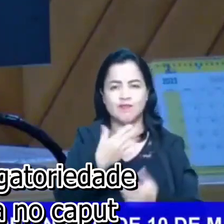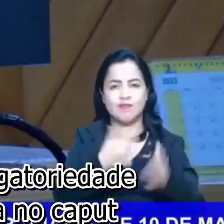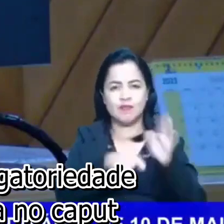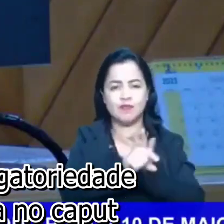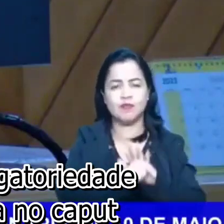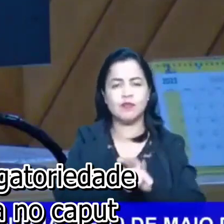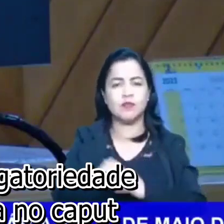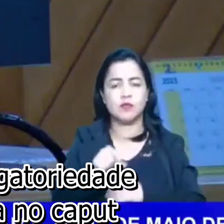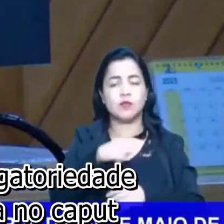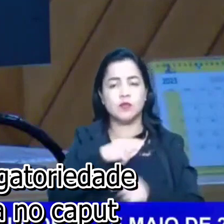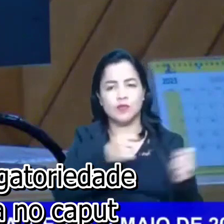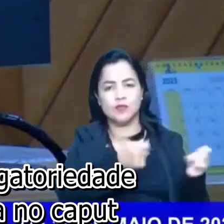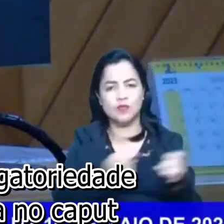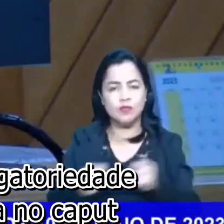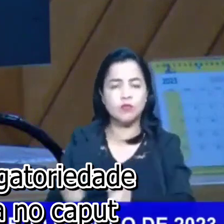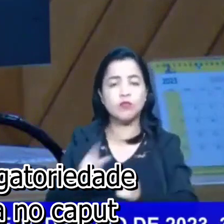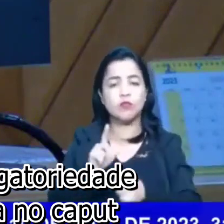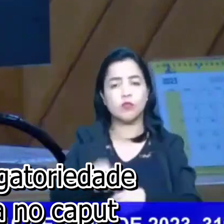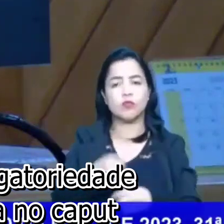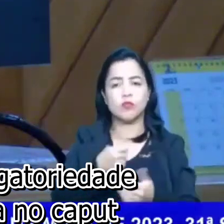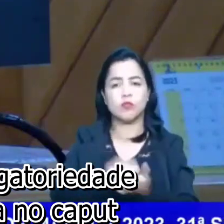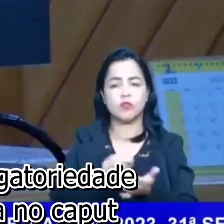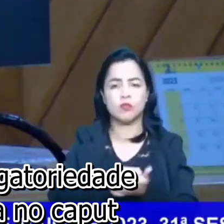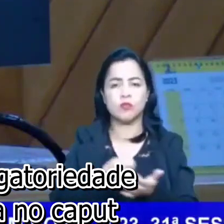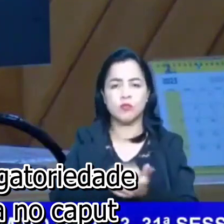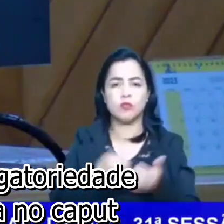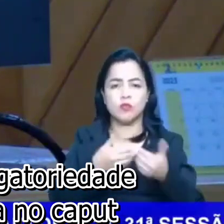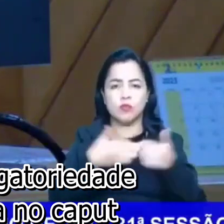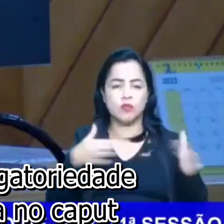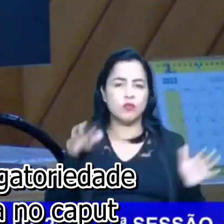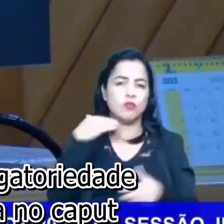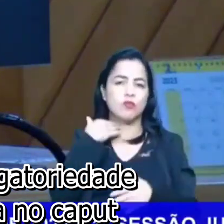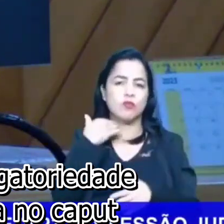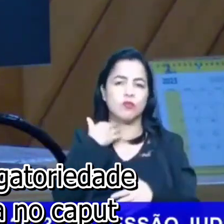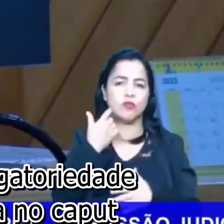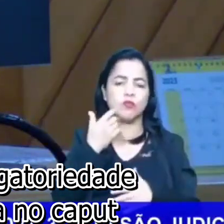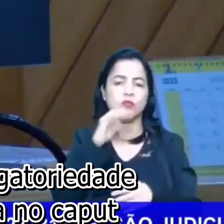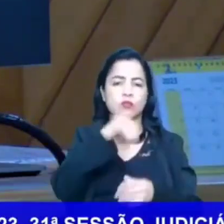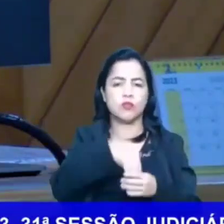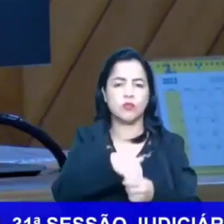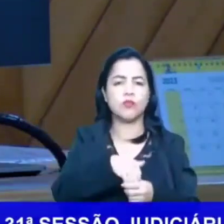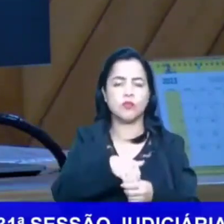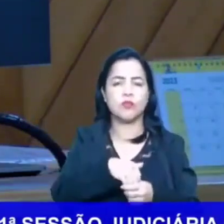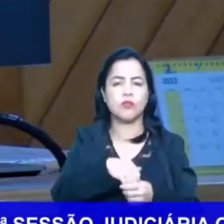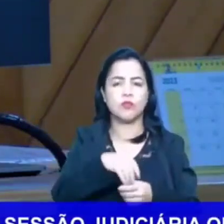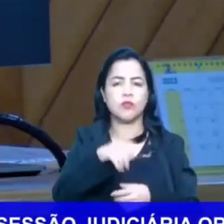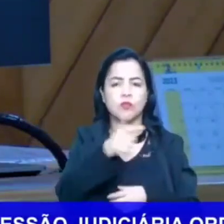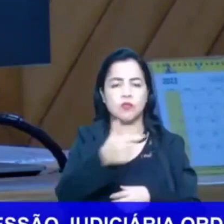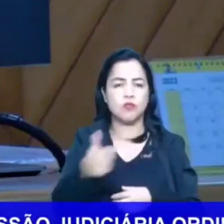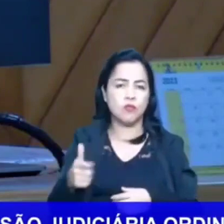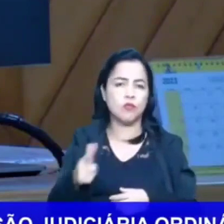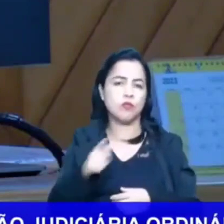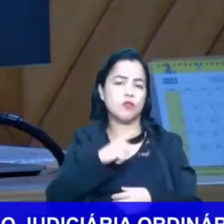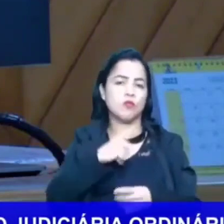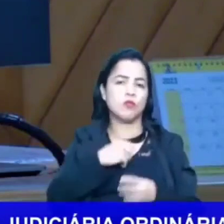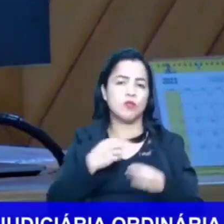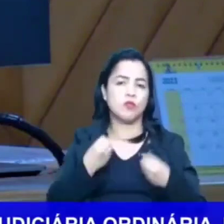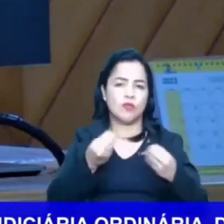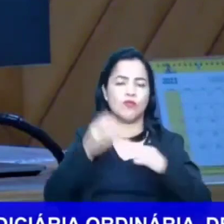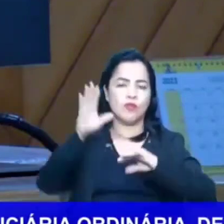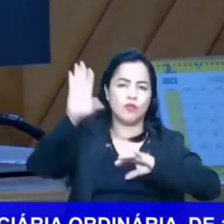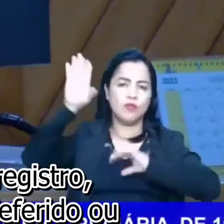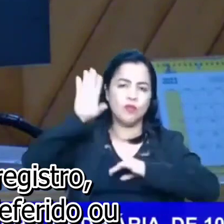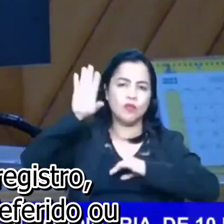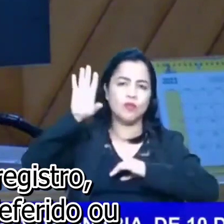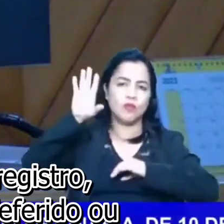na sequência, o parágrafo 4º diz que a obrigatoriedade de abertura de conta bancária eleitoral prevista no caput não se aplica às